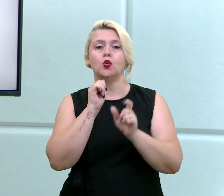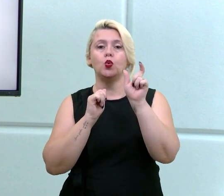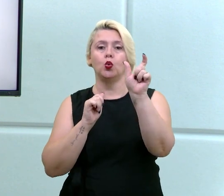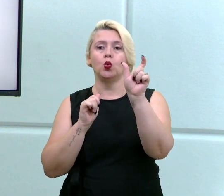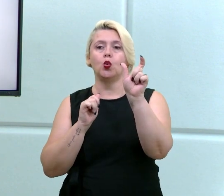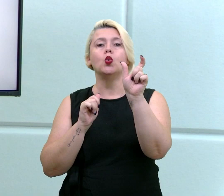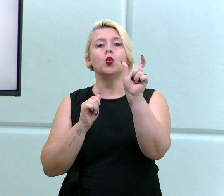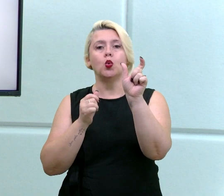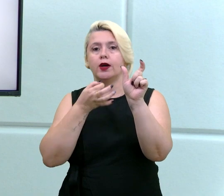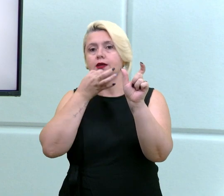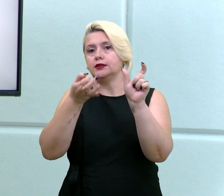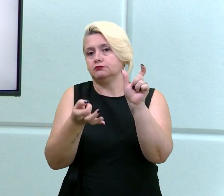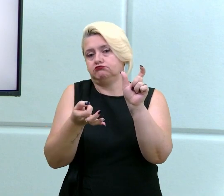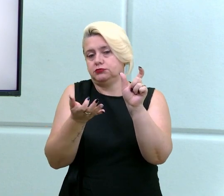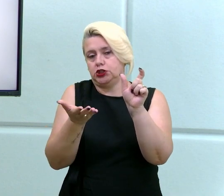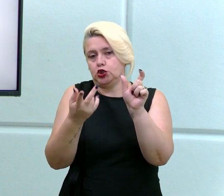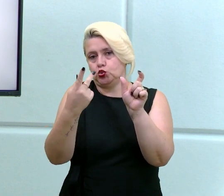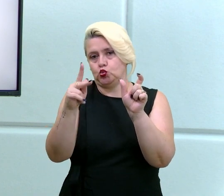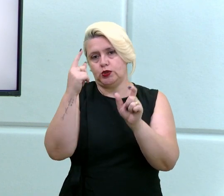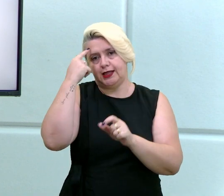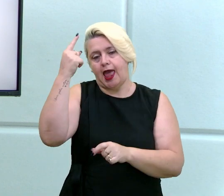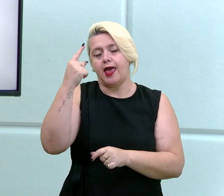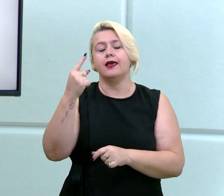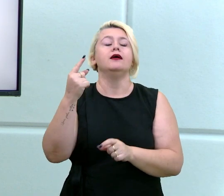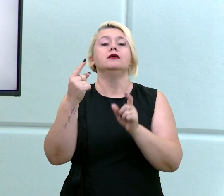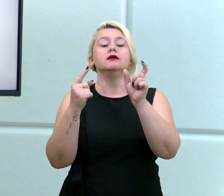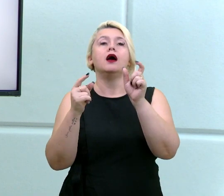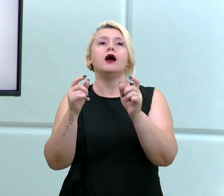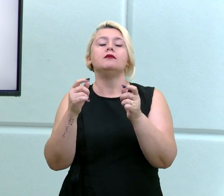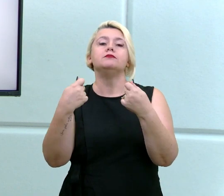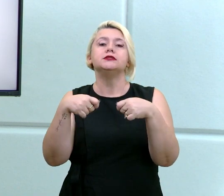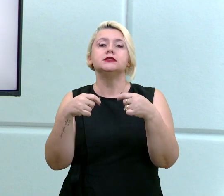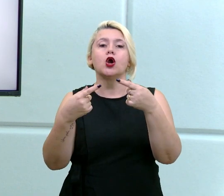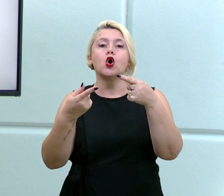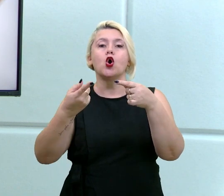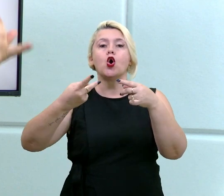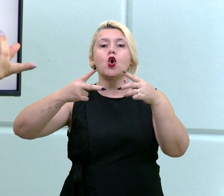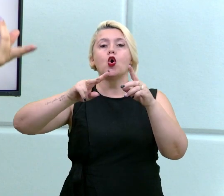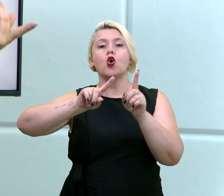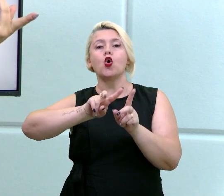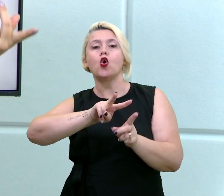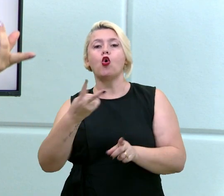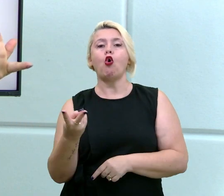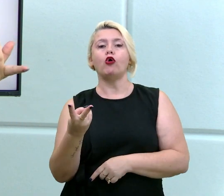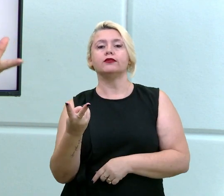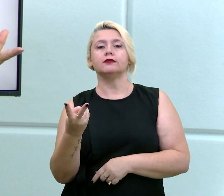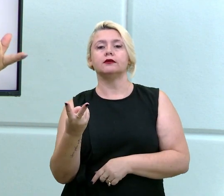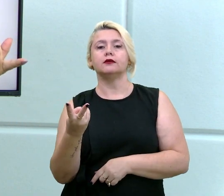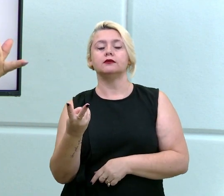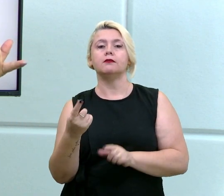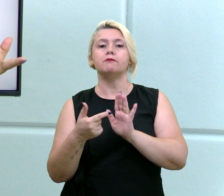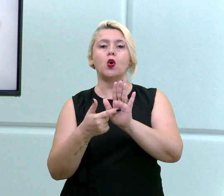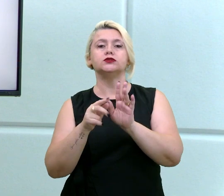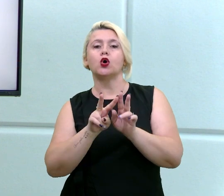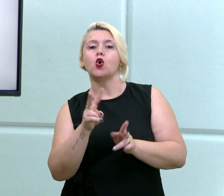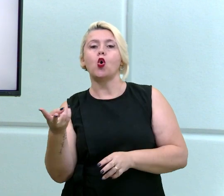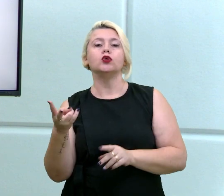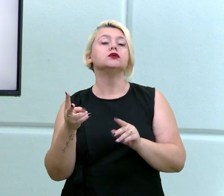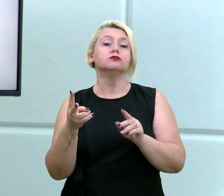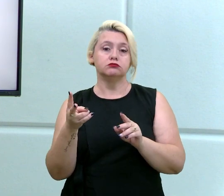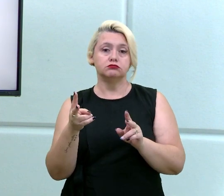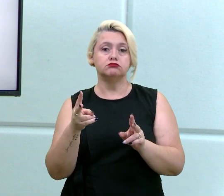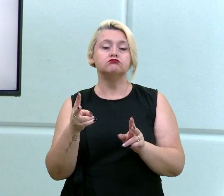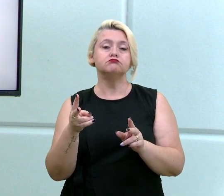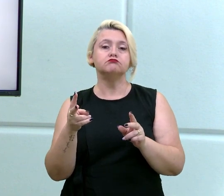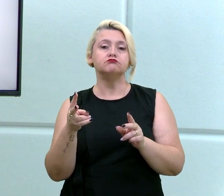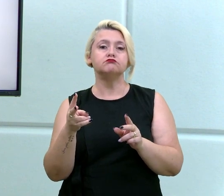um argumento ou uma ideia e você quer colocar uma contrária ou mostrar uma situação oposta. Então você tem que